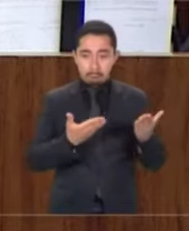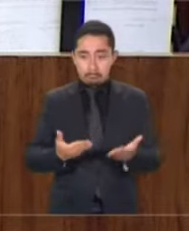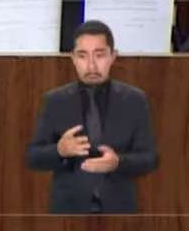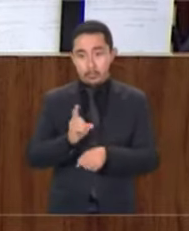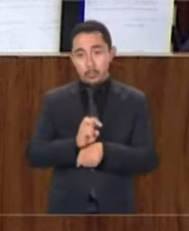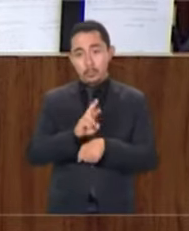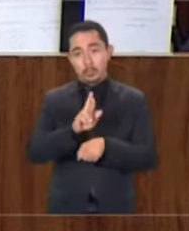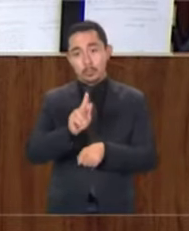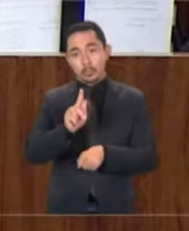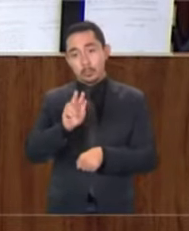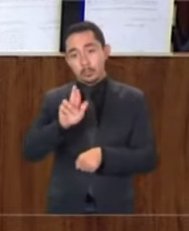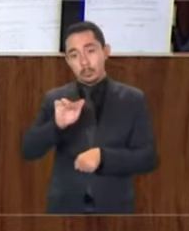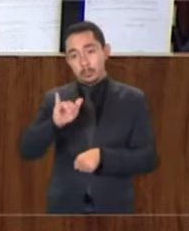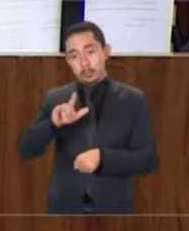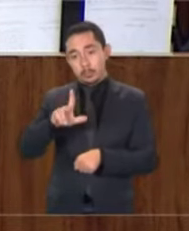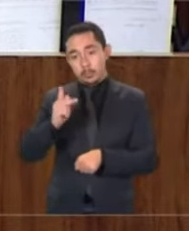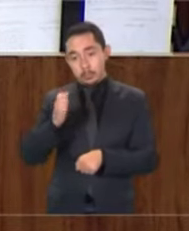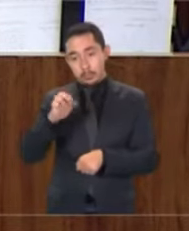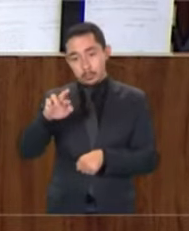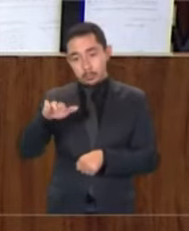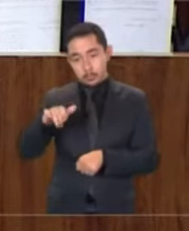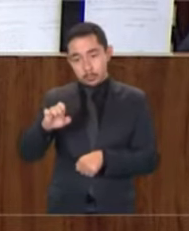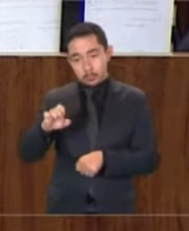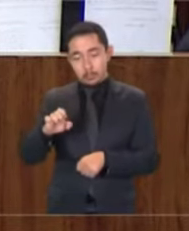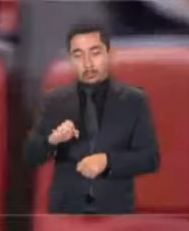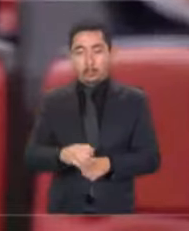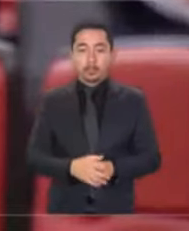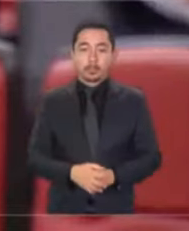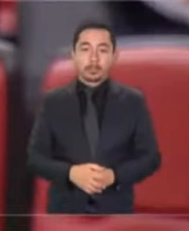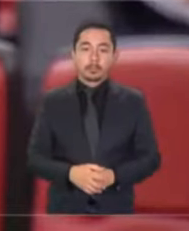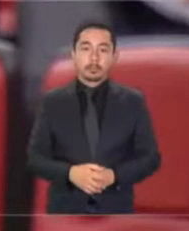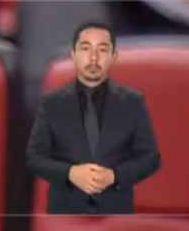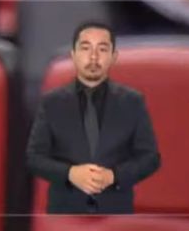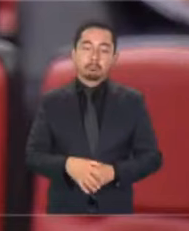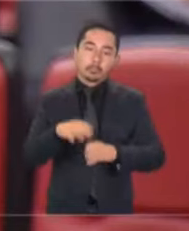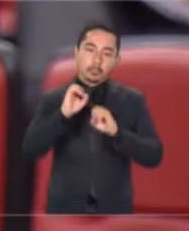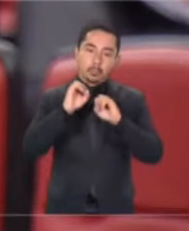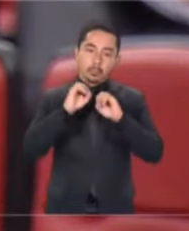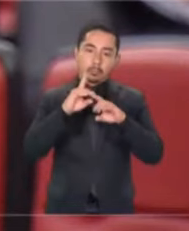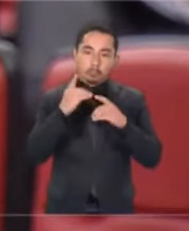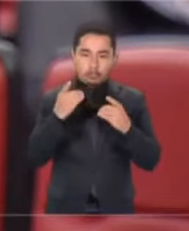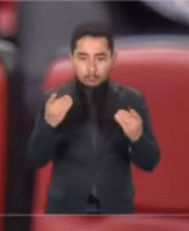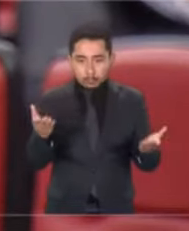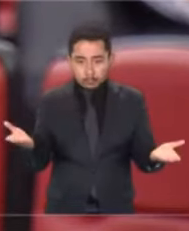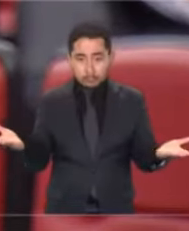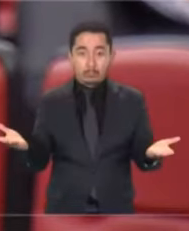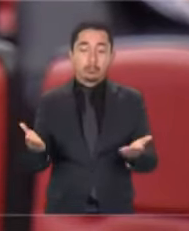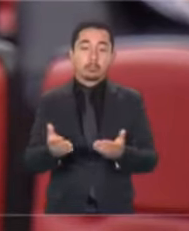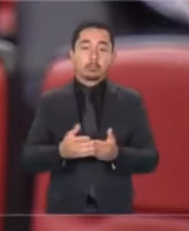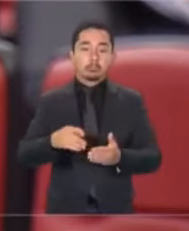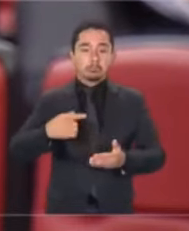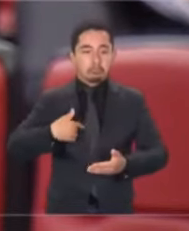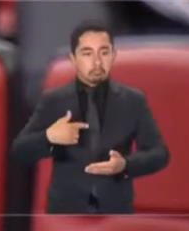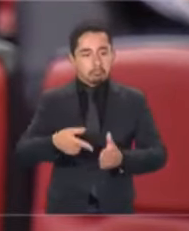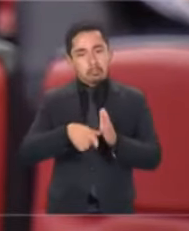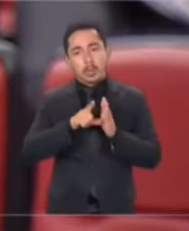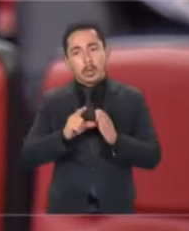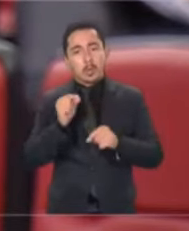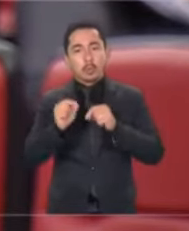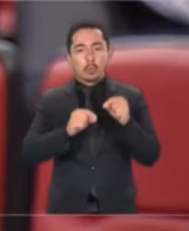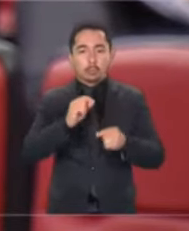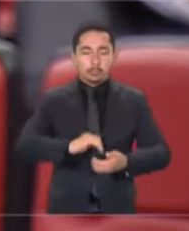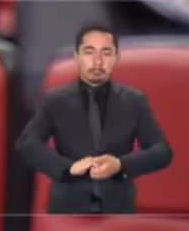doutor Guilherme pelo prazo regimental de até 10 minutos. Bom, muito bom dia a todos. De antemão, gostaria de transmitir meus cumprimentos aos